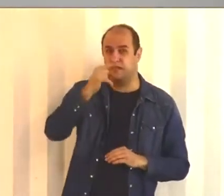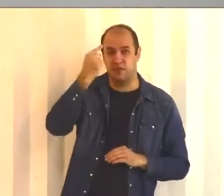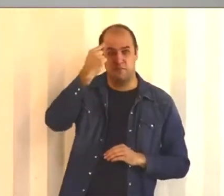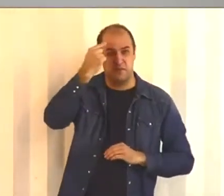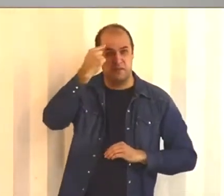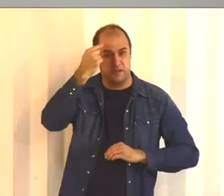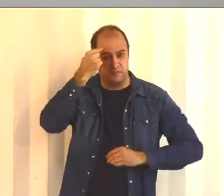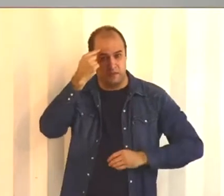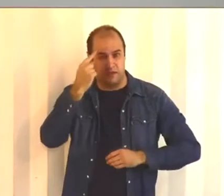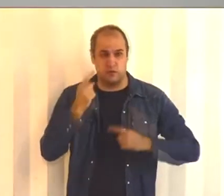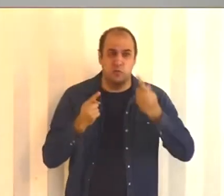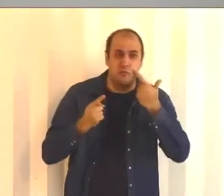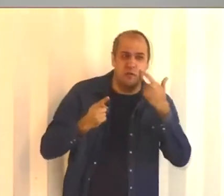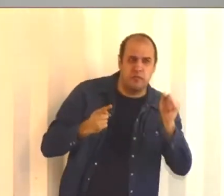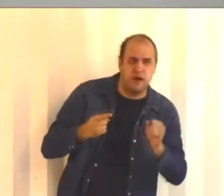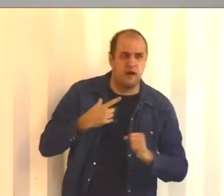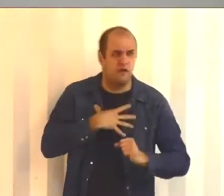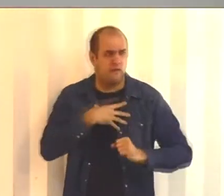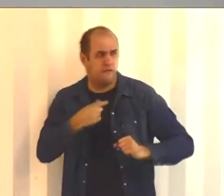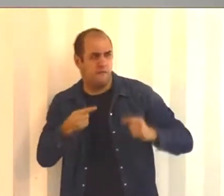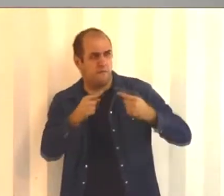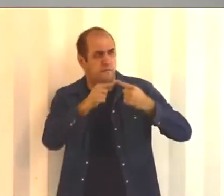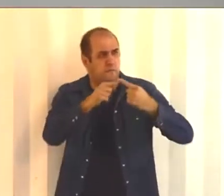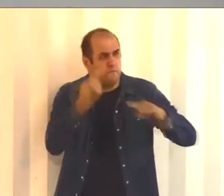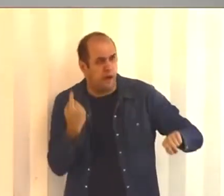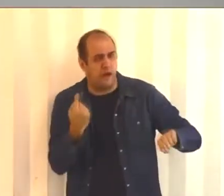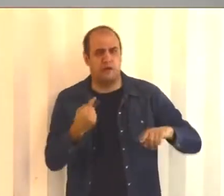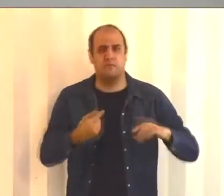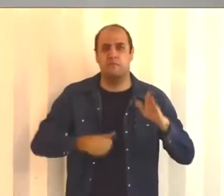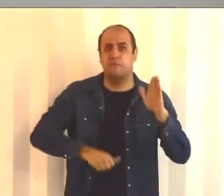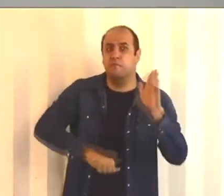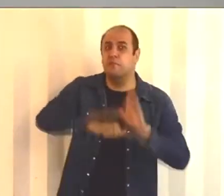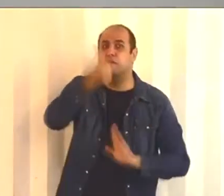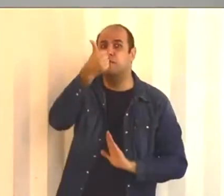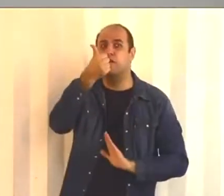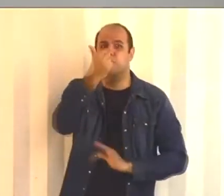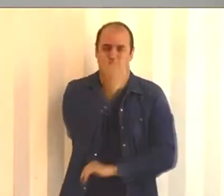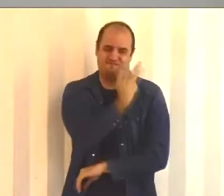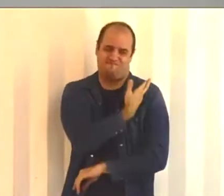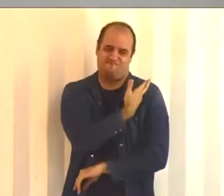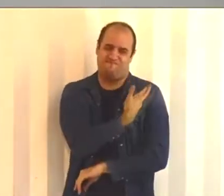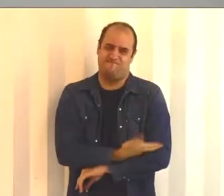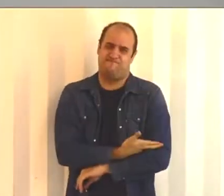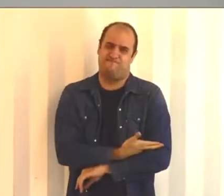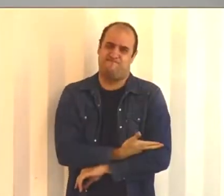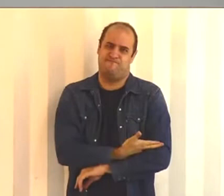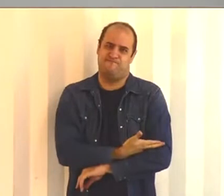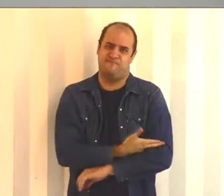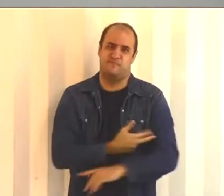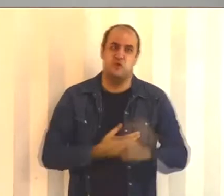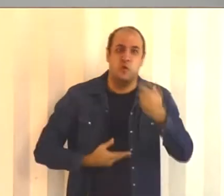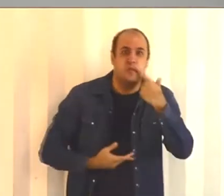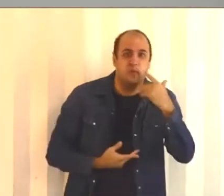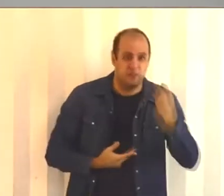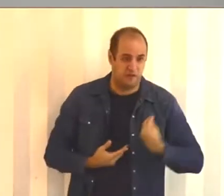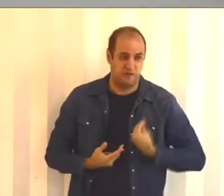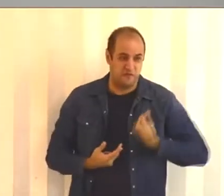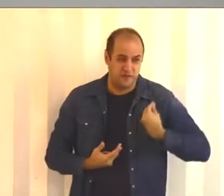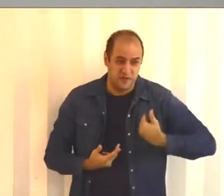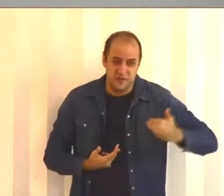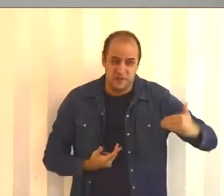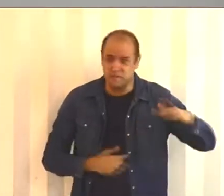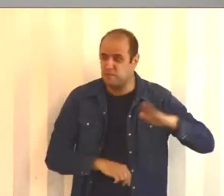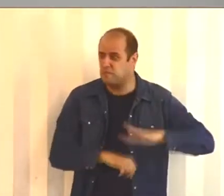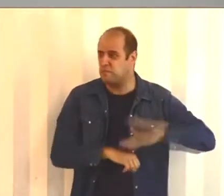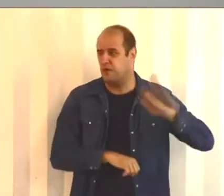entre o filho e o pai, entre a filha e a mãe, em primeiro lugar precisa haver o respeito, que a mãe ou o pai viveu mais do que